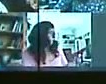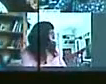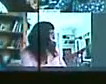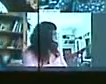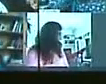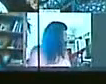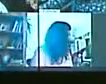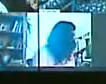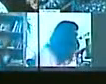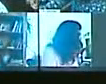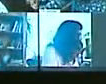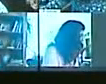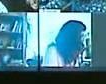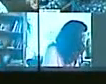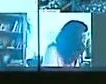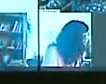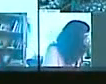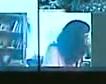Sérgio Turra.